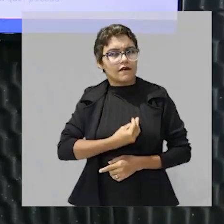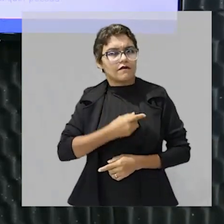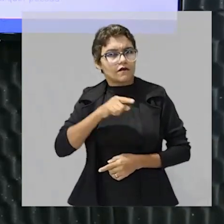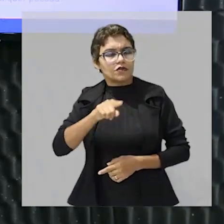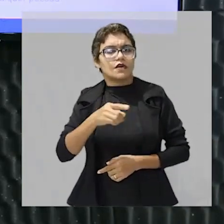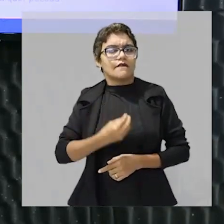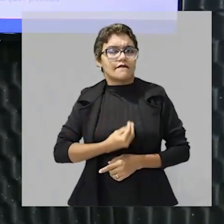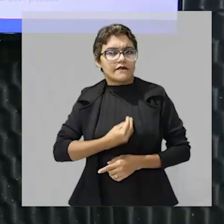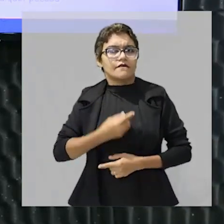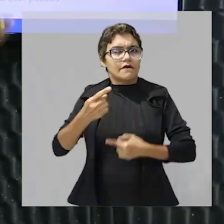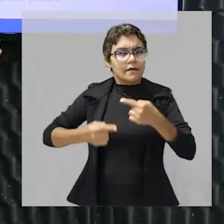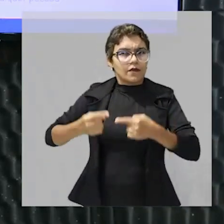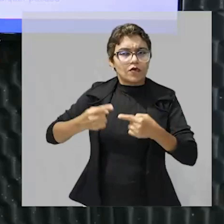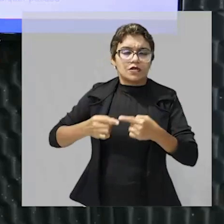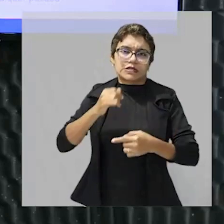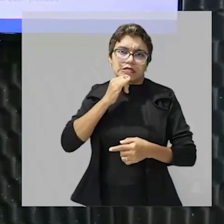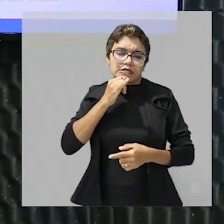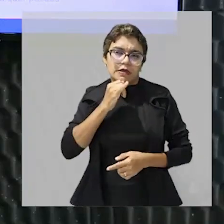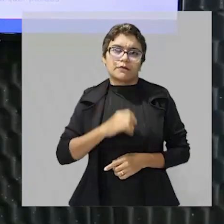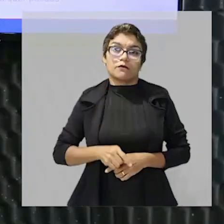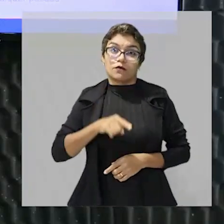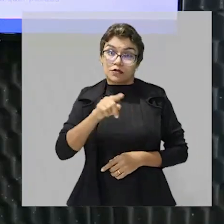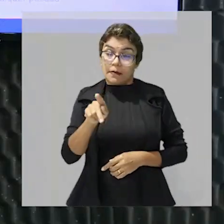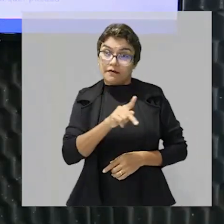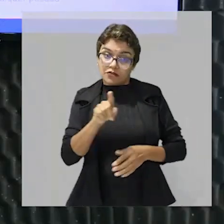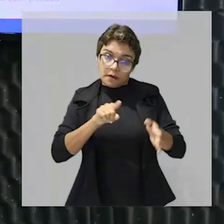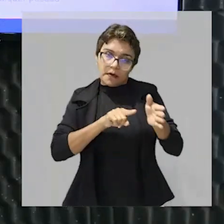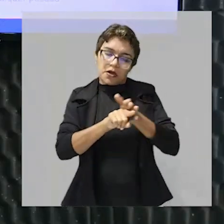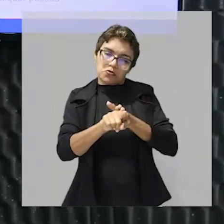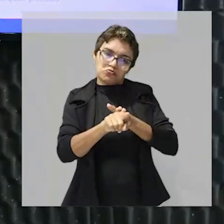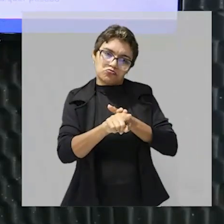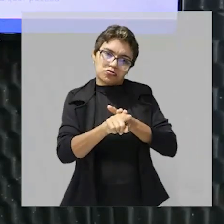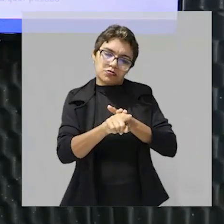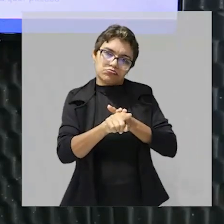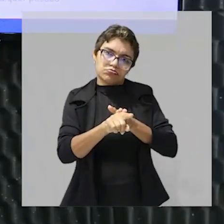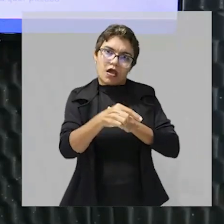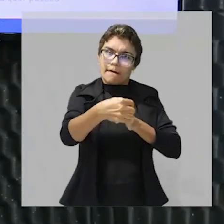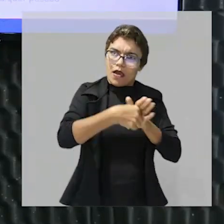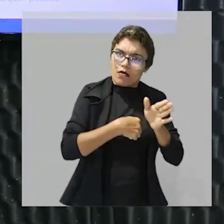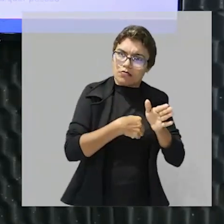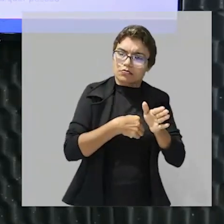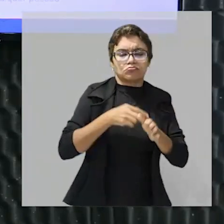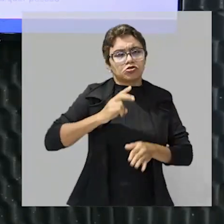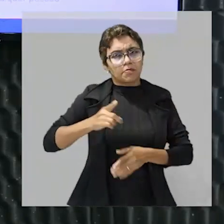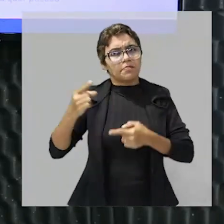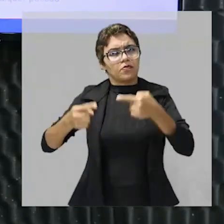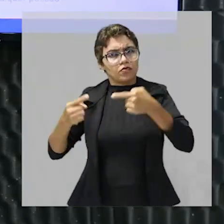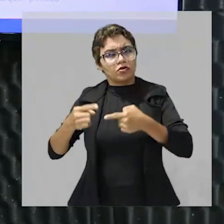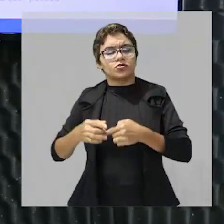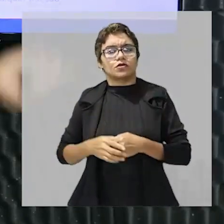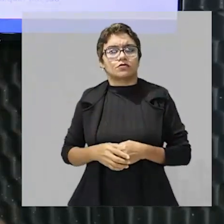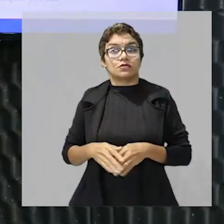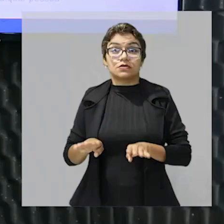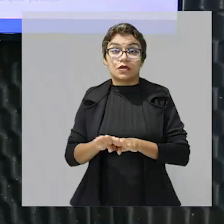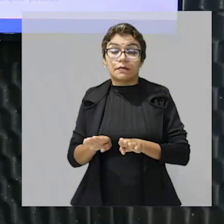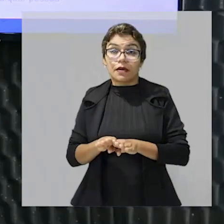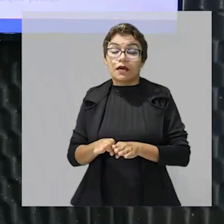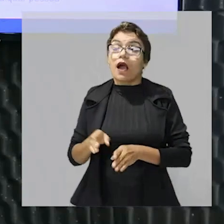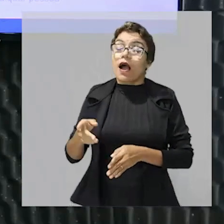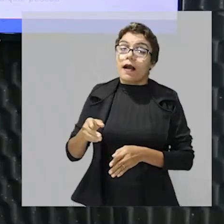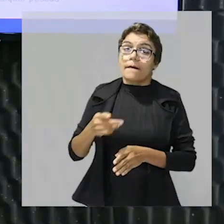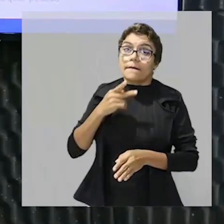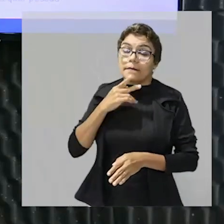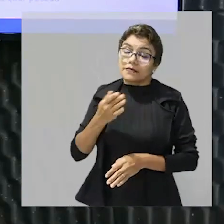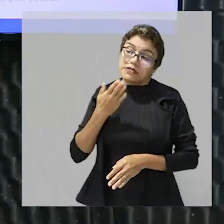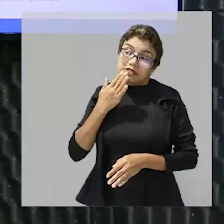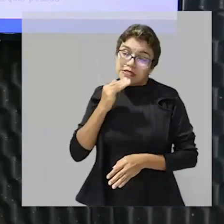os dias na hora que você questiona com o professor que tua questão pode estar certa ou não. Política você faz todos os dias quando você pede autorização para tua mãe para ir para uma